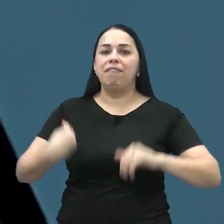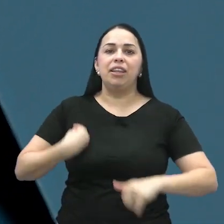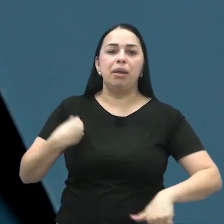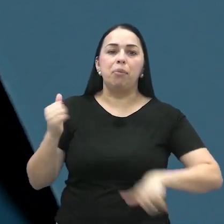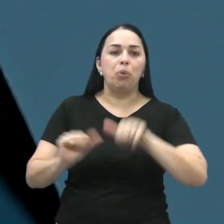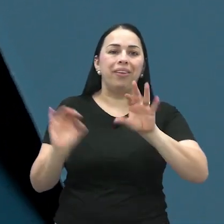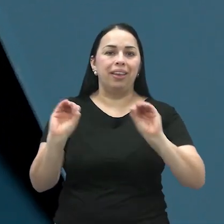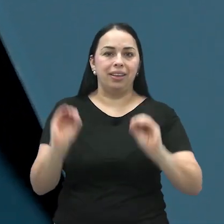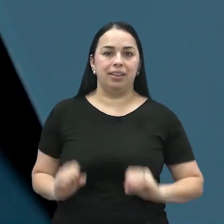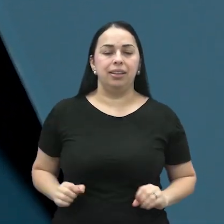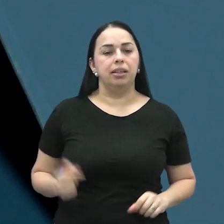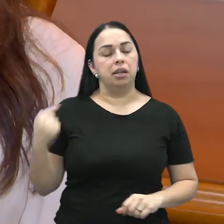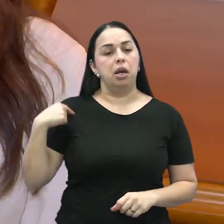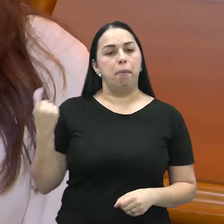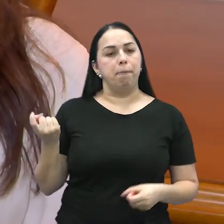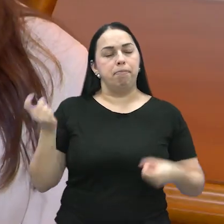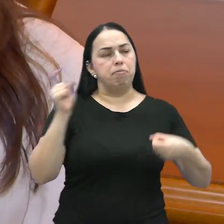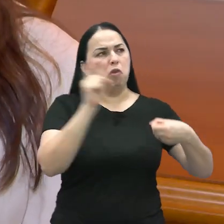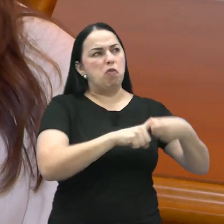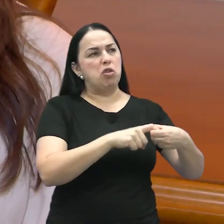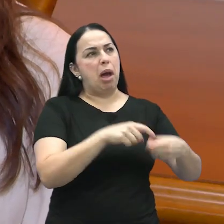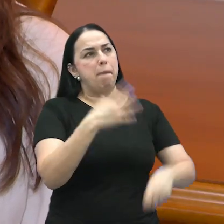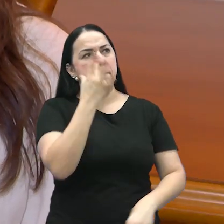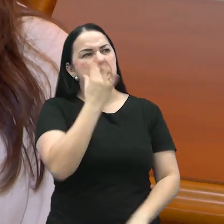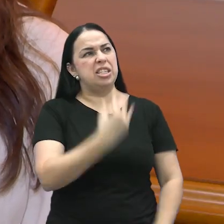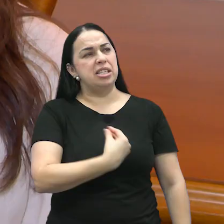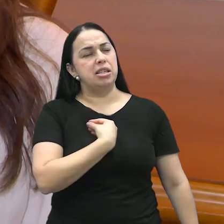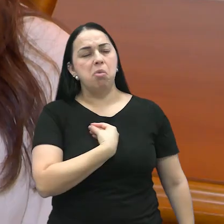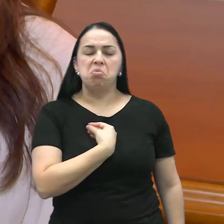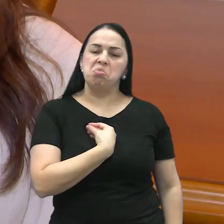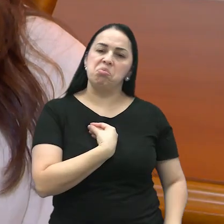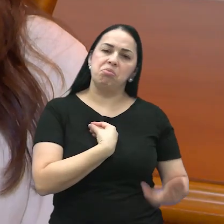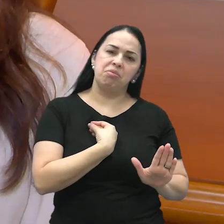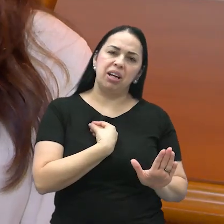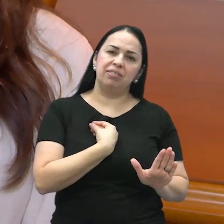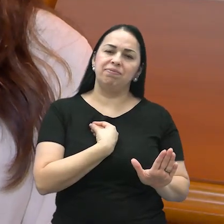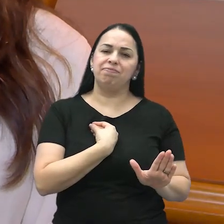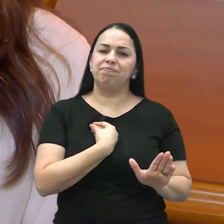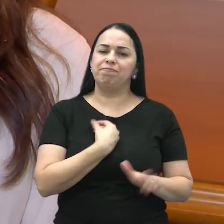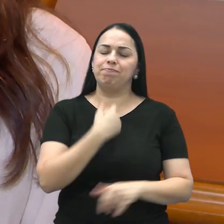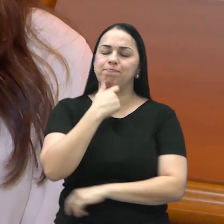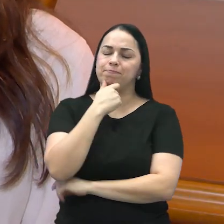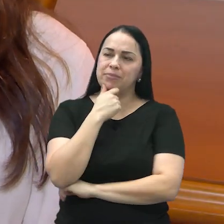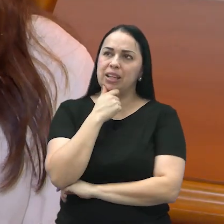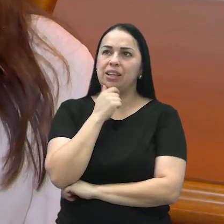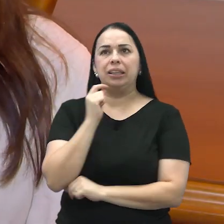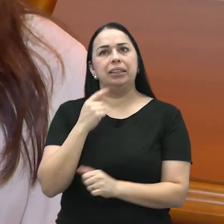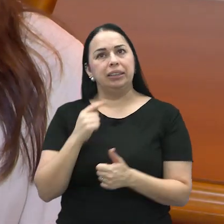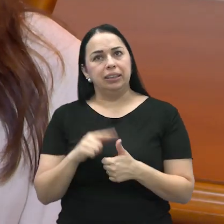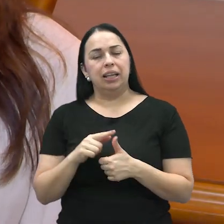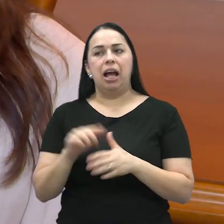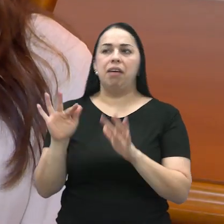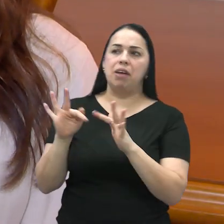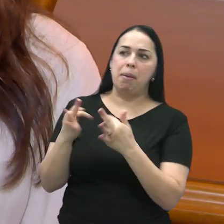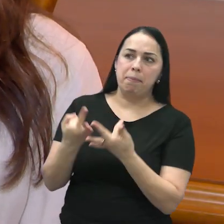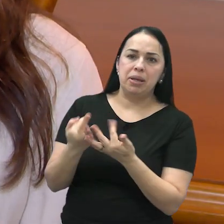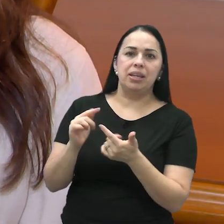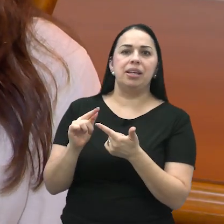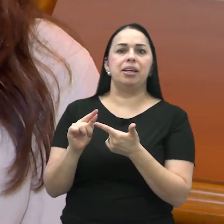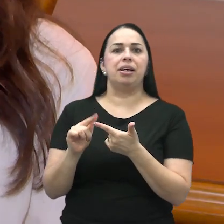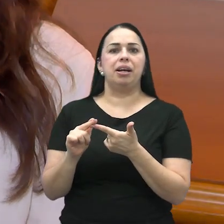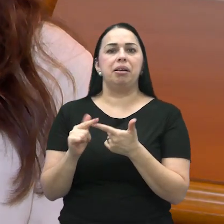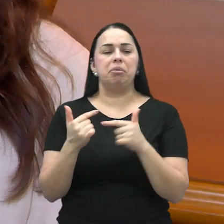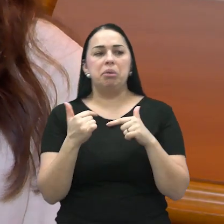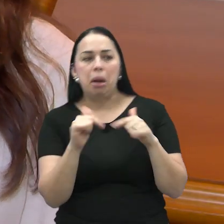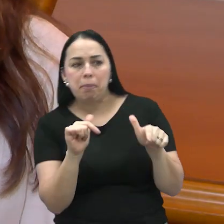precisar mudar a rotina. Eu pensei em voltar ao presencial, só que aí a gente começa a considerar